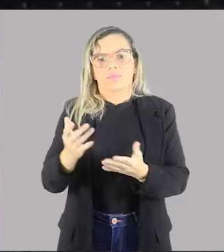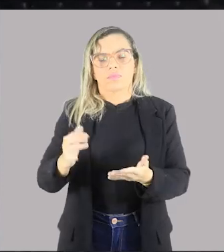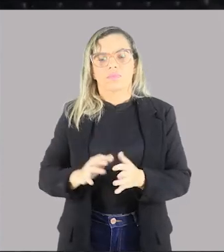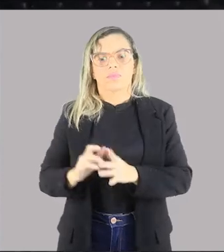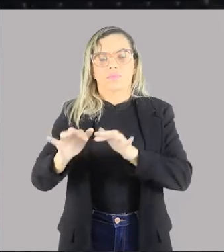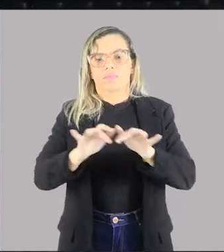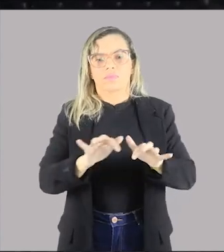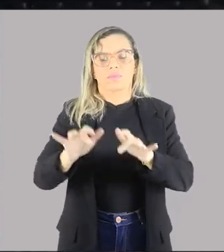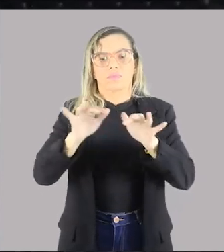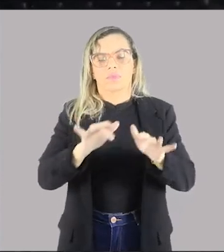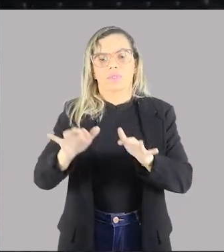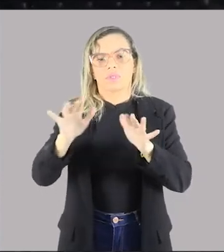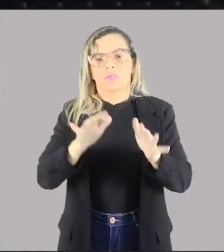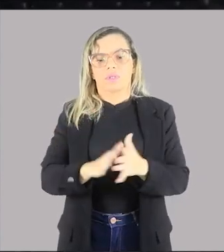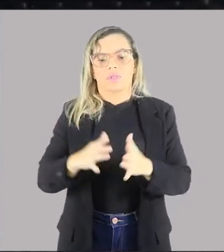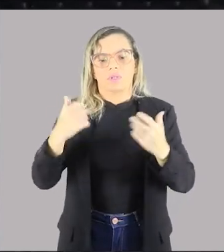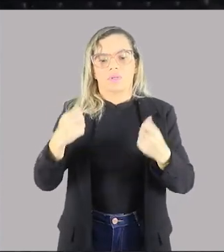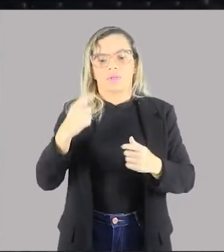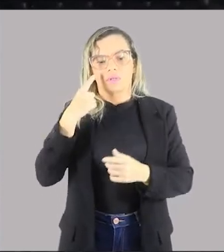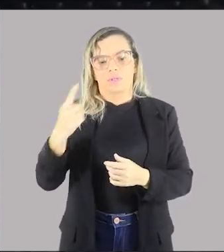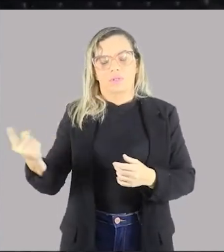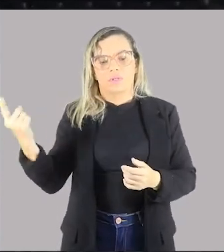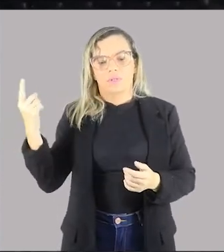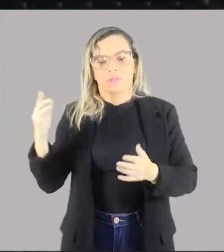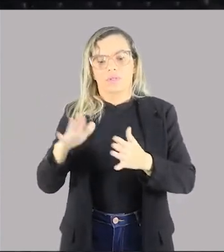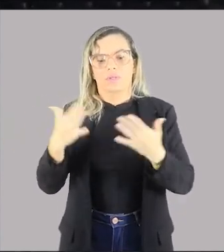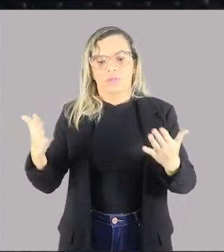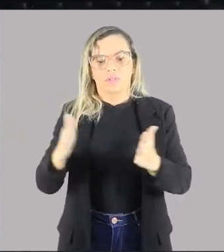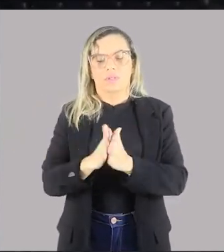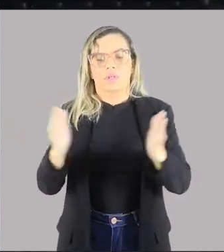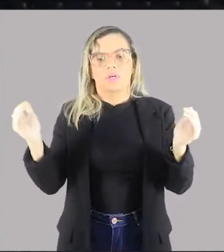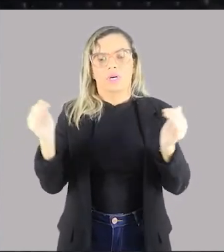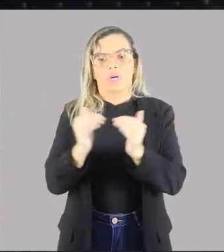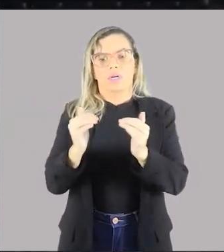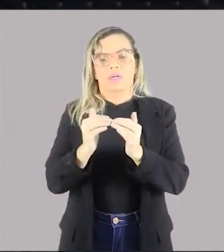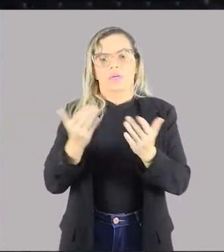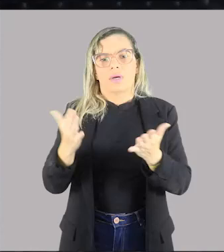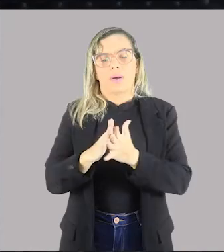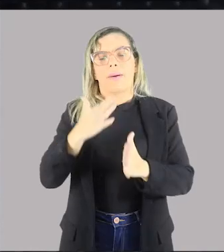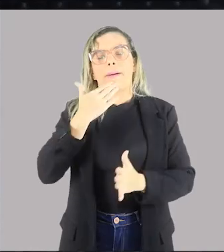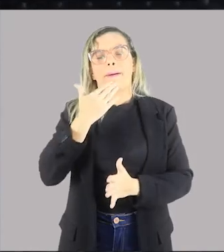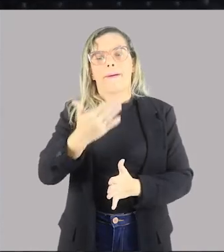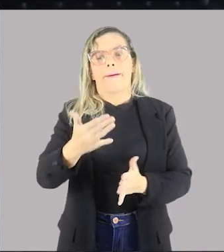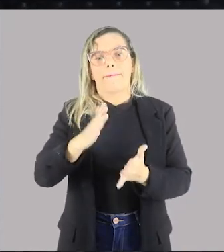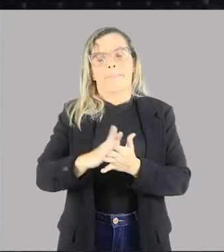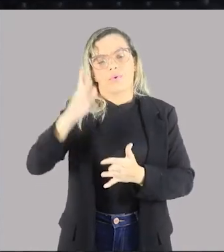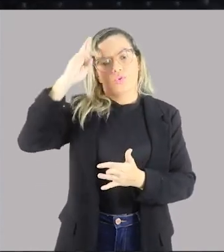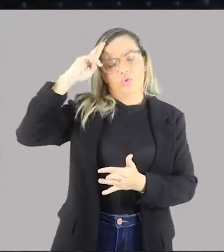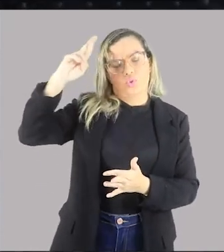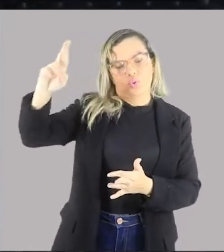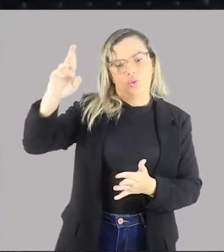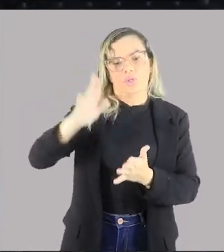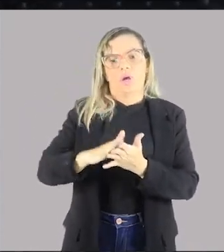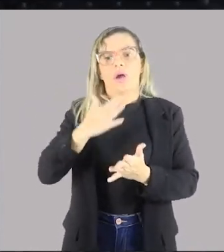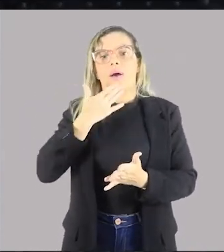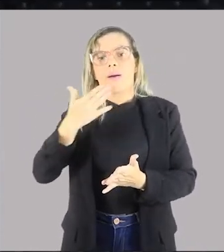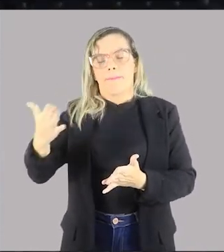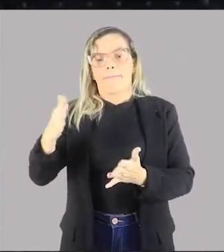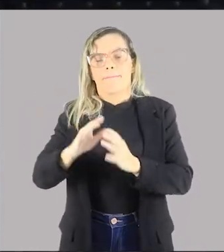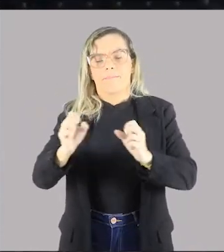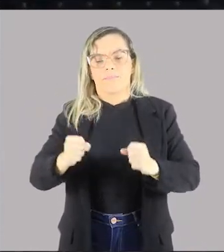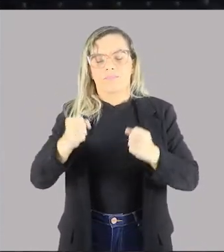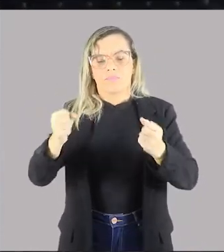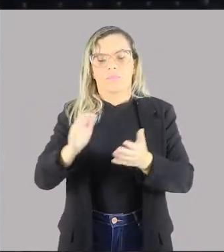digitalizado. E, para isso, ele precisa da anuência, ou seja, ele precisa pedir à autoridade competente, superior a ele,